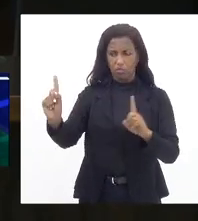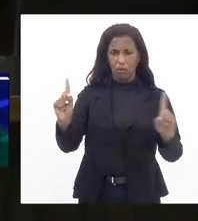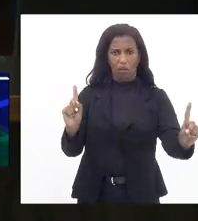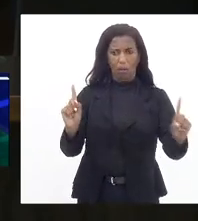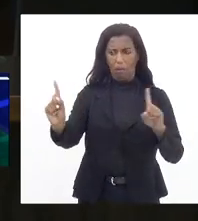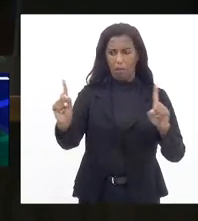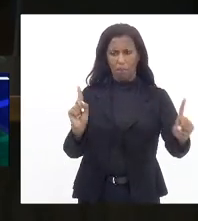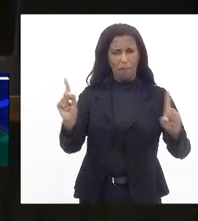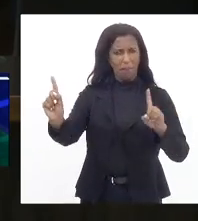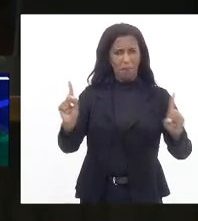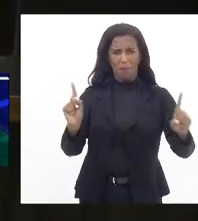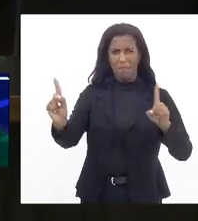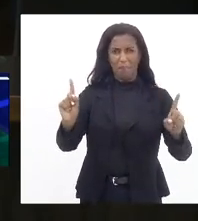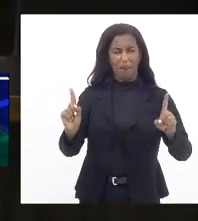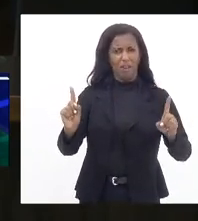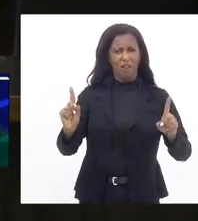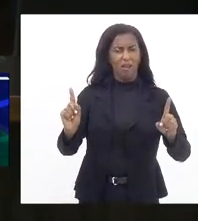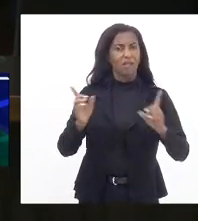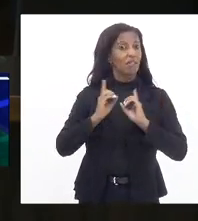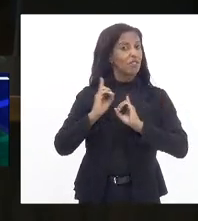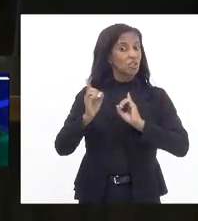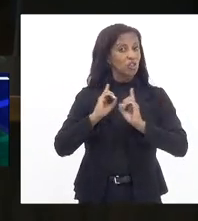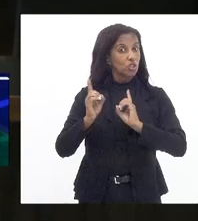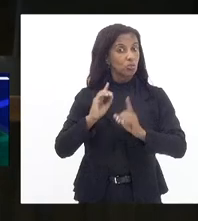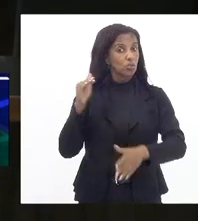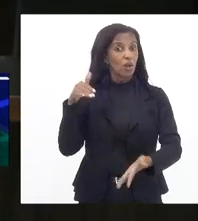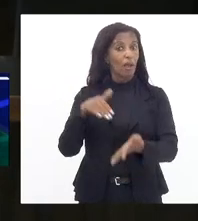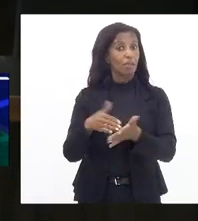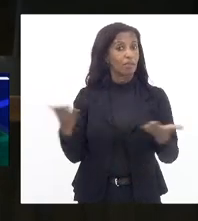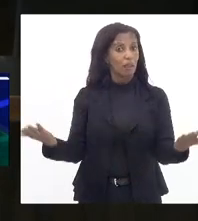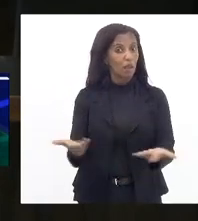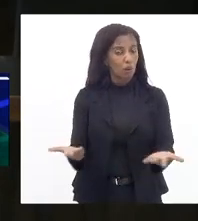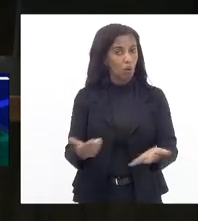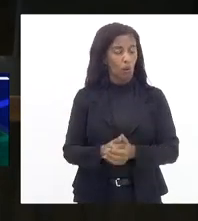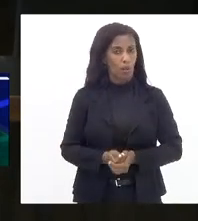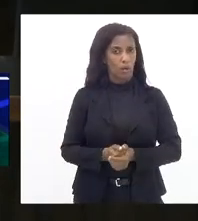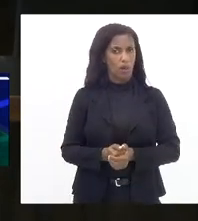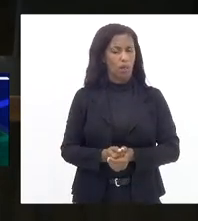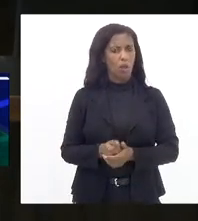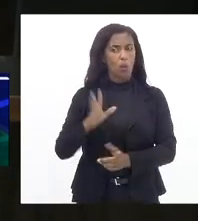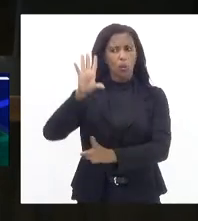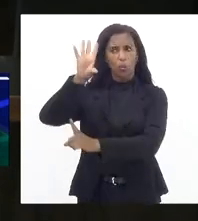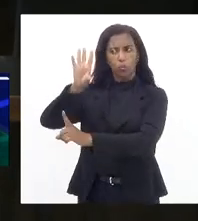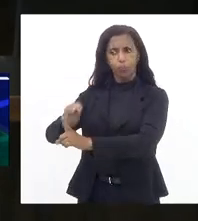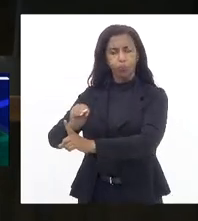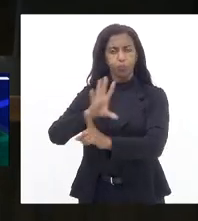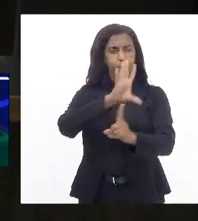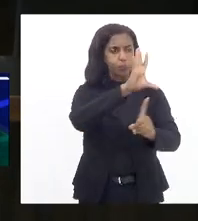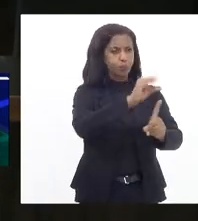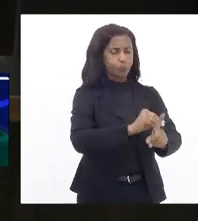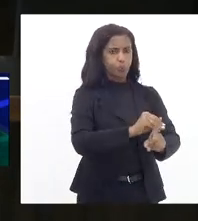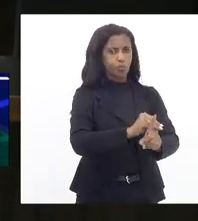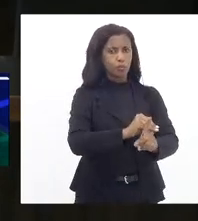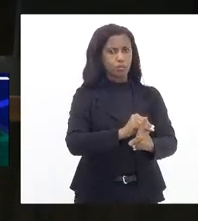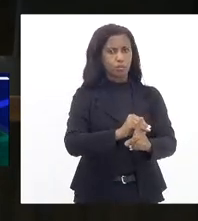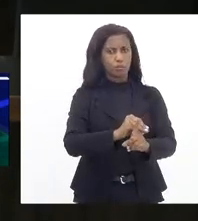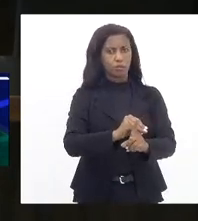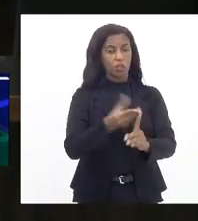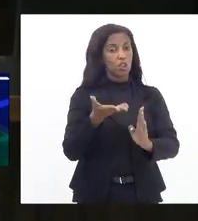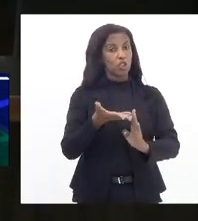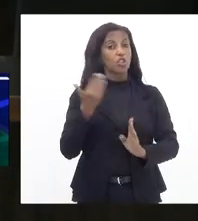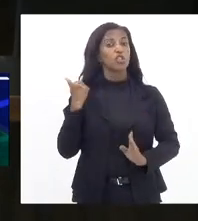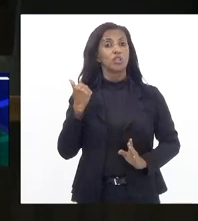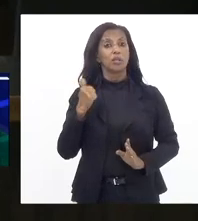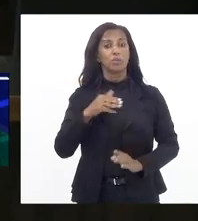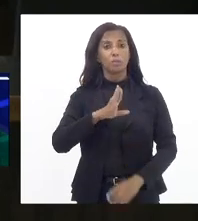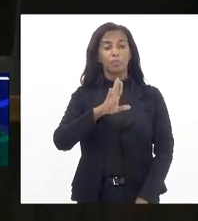tema, e eu faço isso com todos, quando eu aqui tiro a palavra de homem e de mulheres,